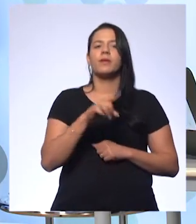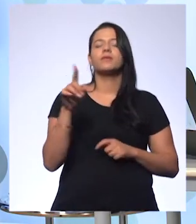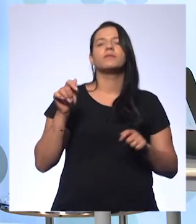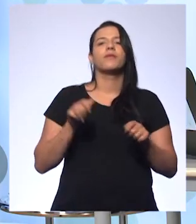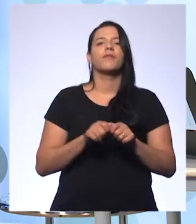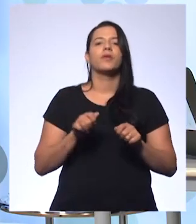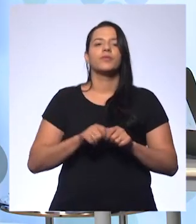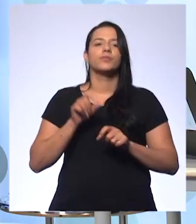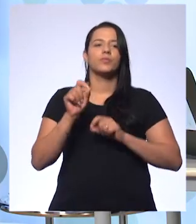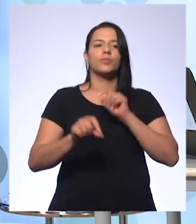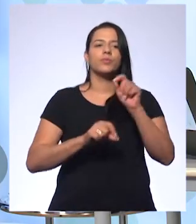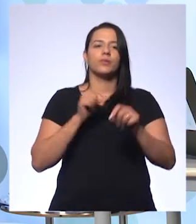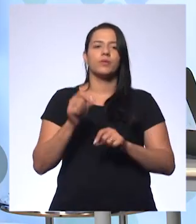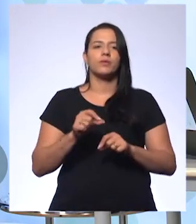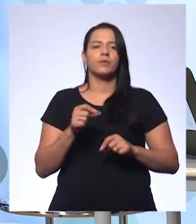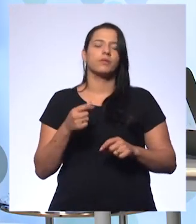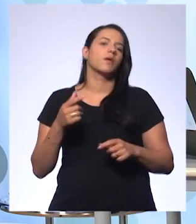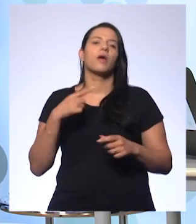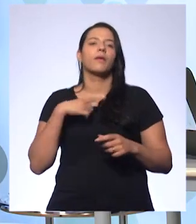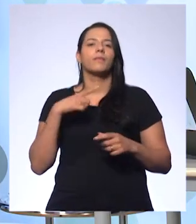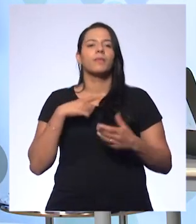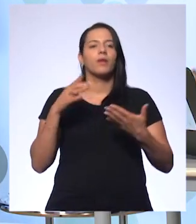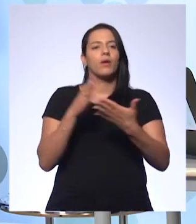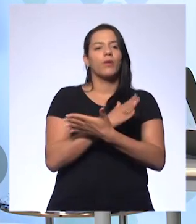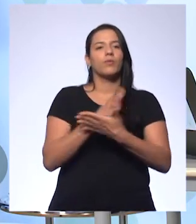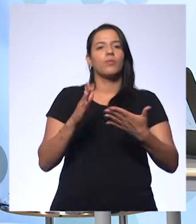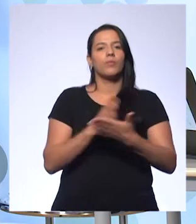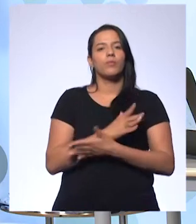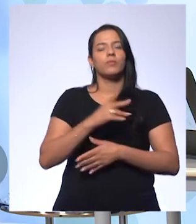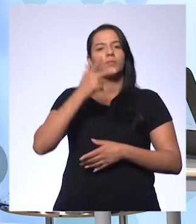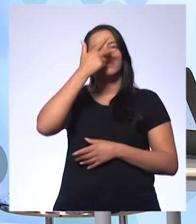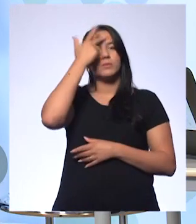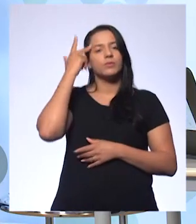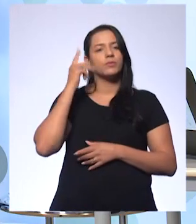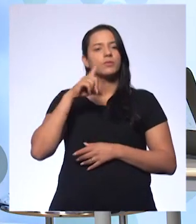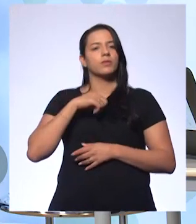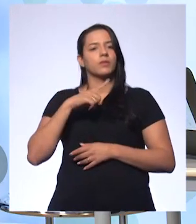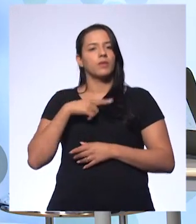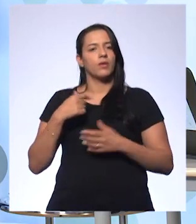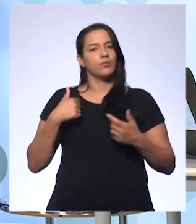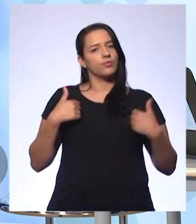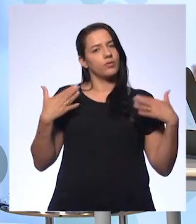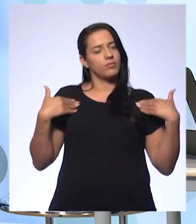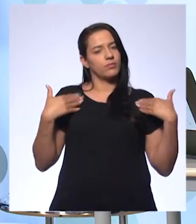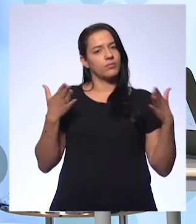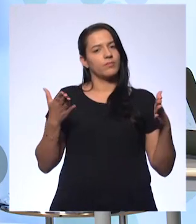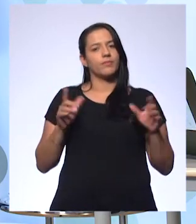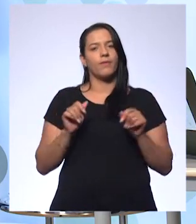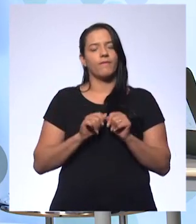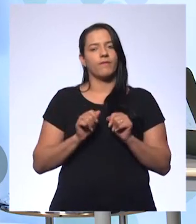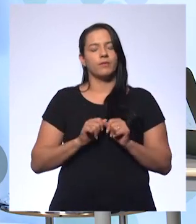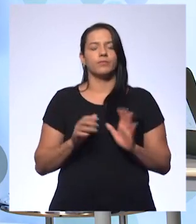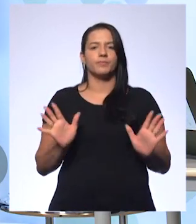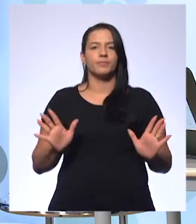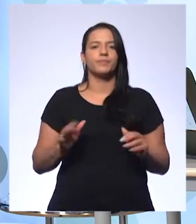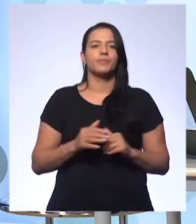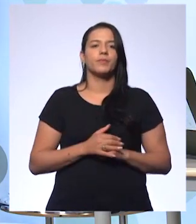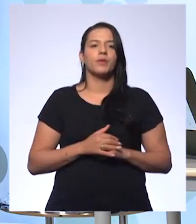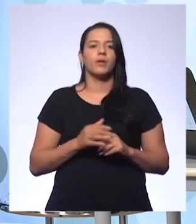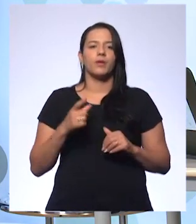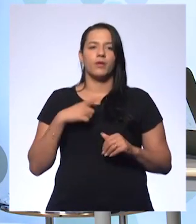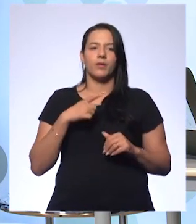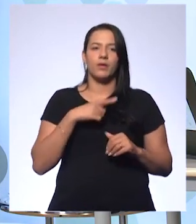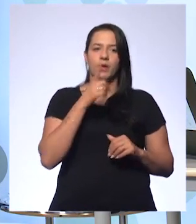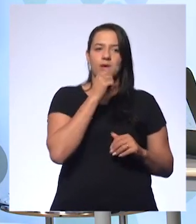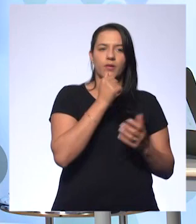Você põe a... Tem pessoas que fazem de vários modos, né? Eu vou falar do jeito que eu faço, tá? Tem gente que faz de outro jeito. Eu ponho a